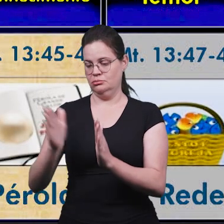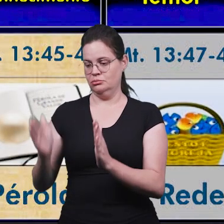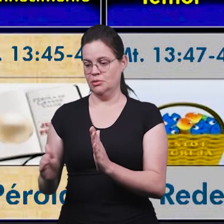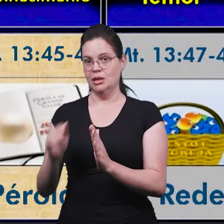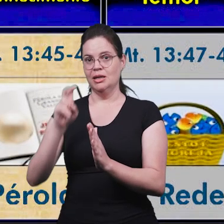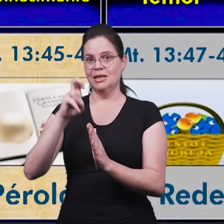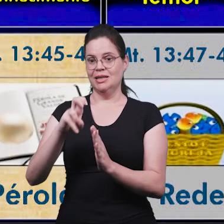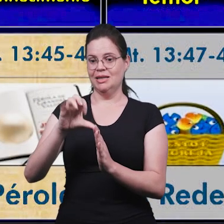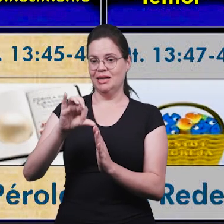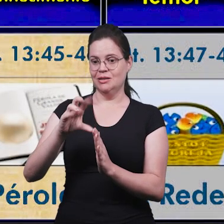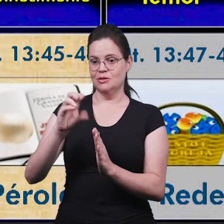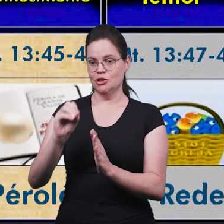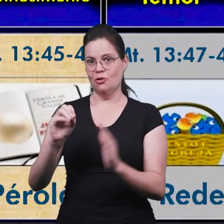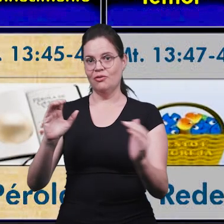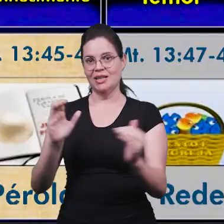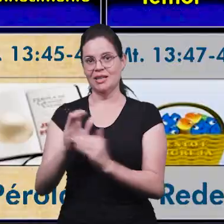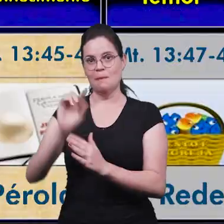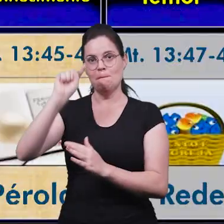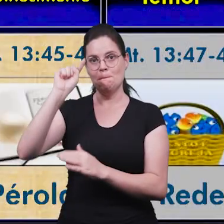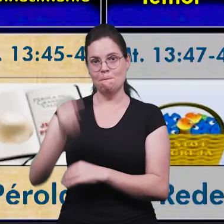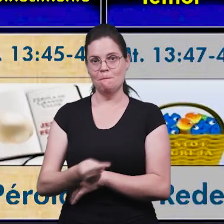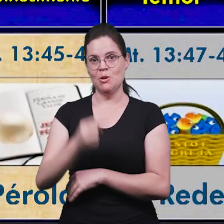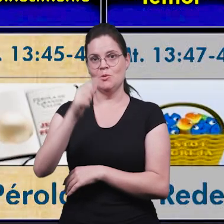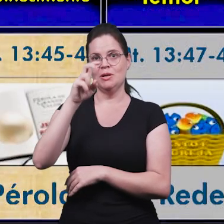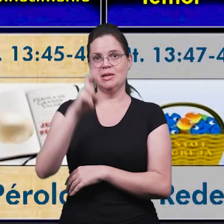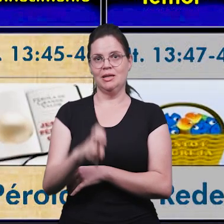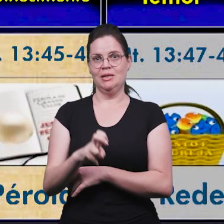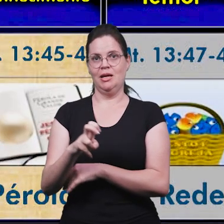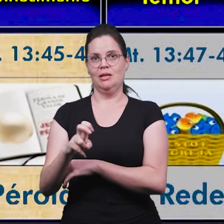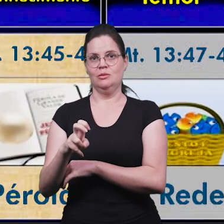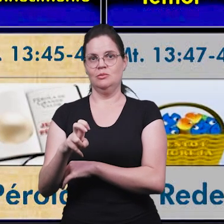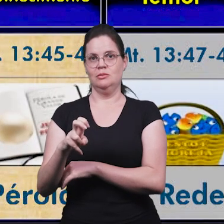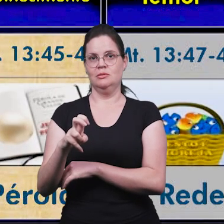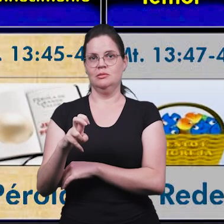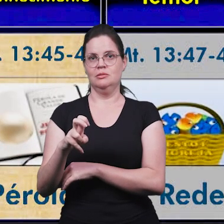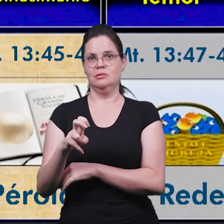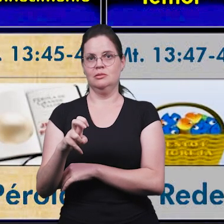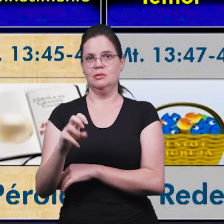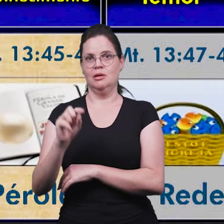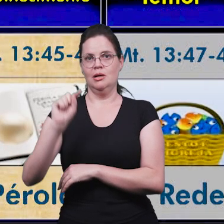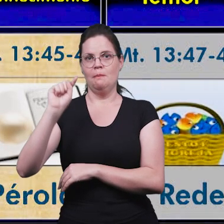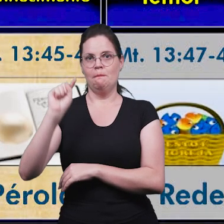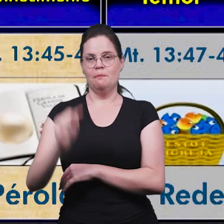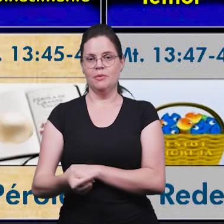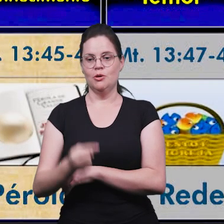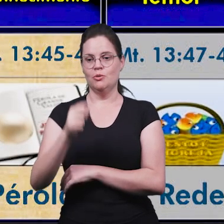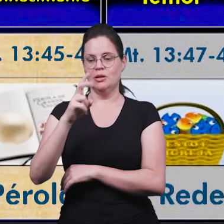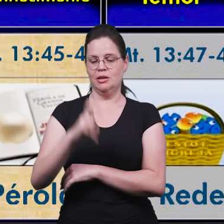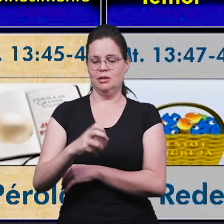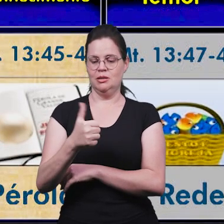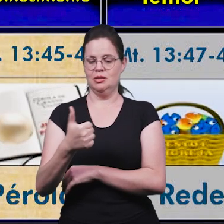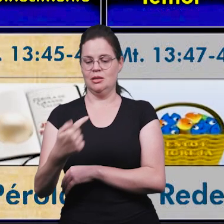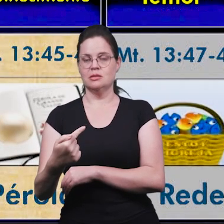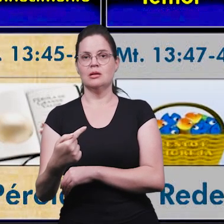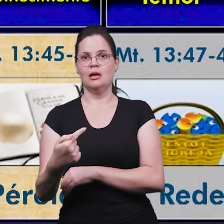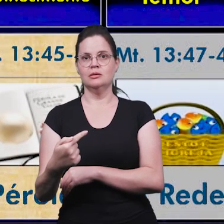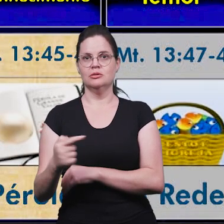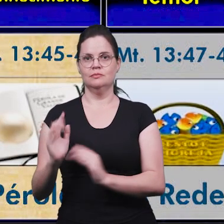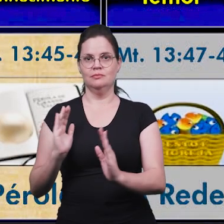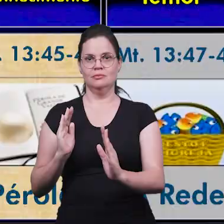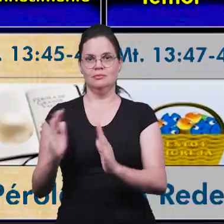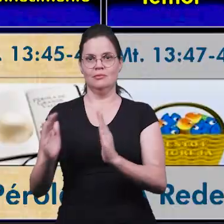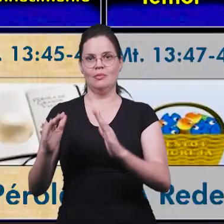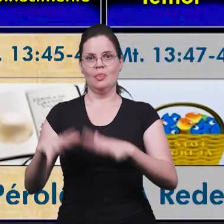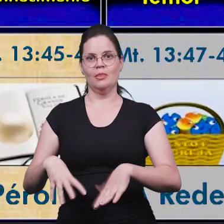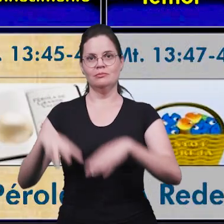590 até 1517 vai a Idade Média, ou seja, medieval profética, que é essa que